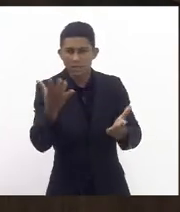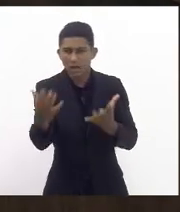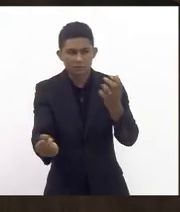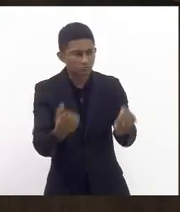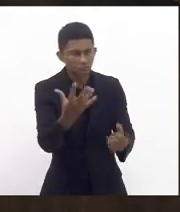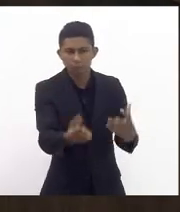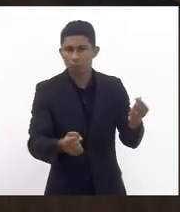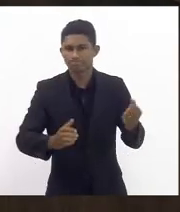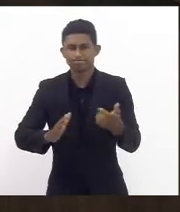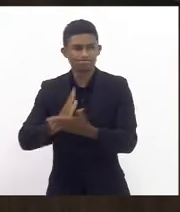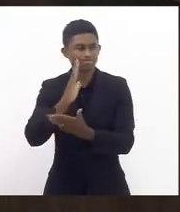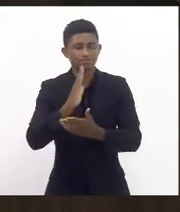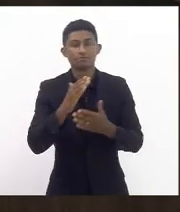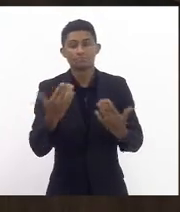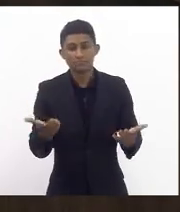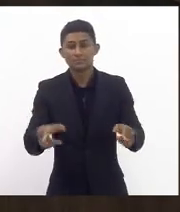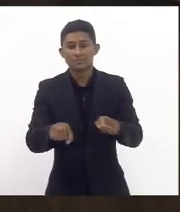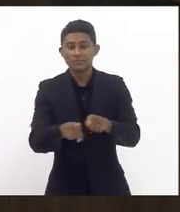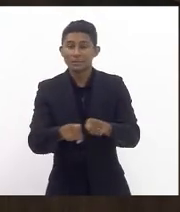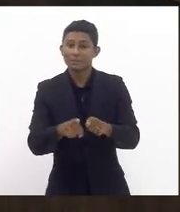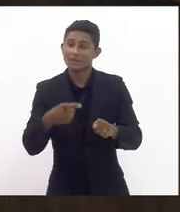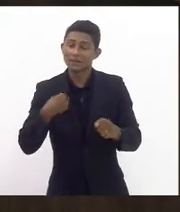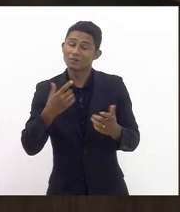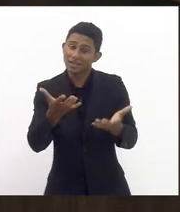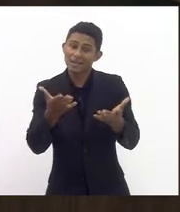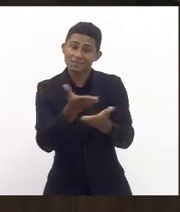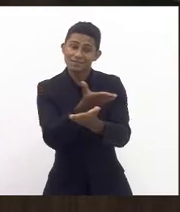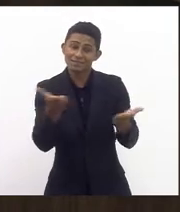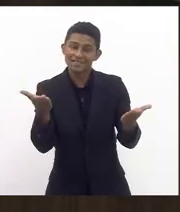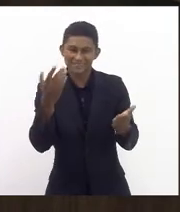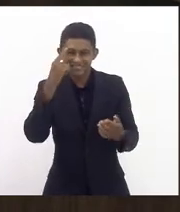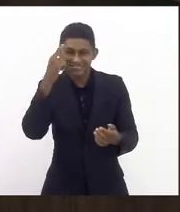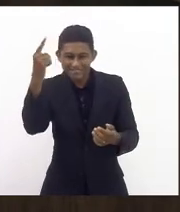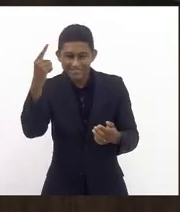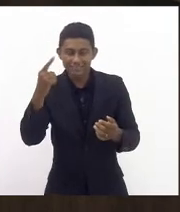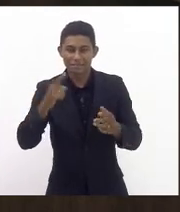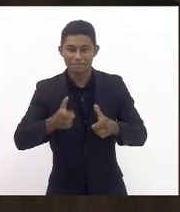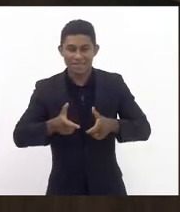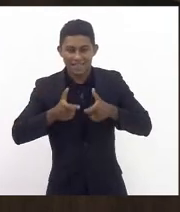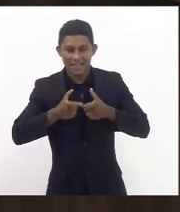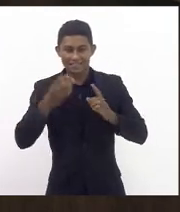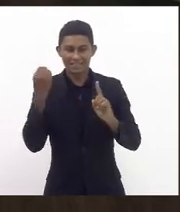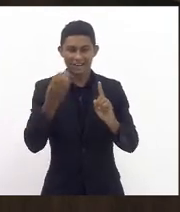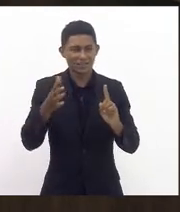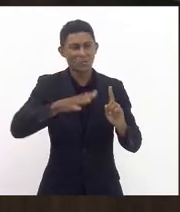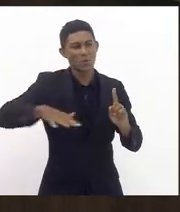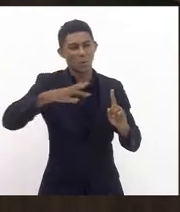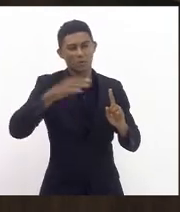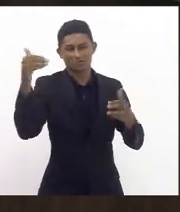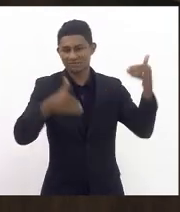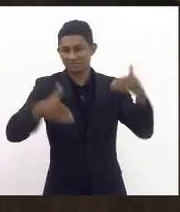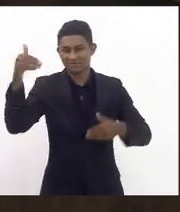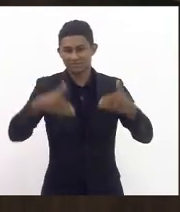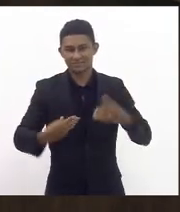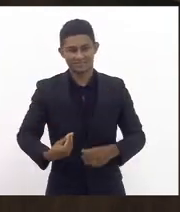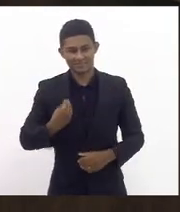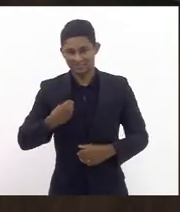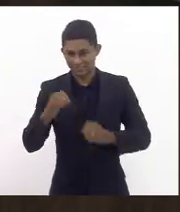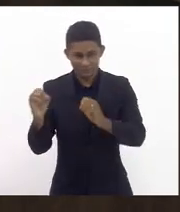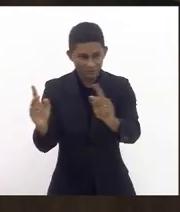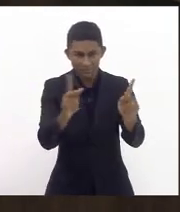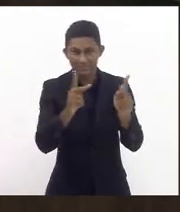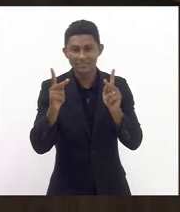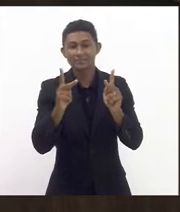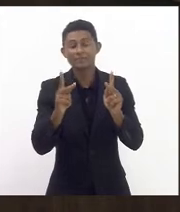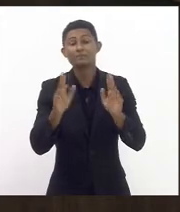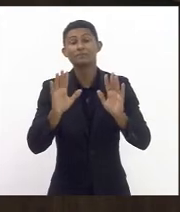e, certamente, quero contar com a presença de todos na entrega dessa medalha. Por fim,